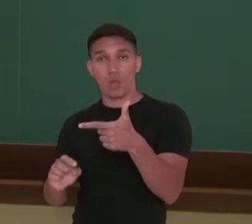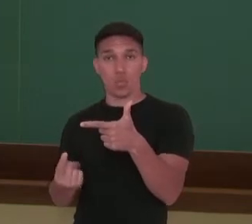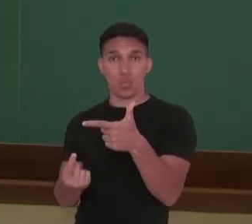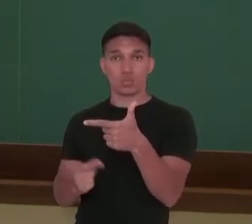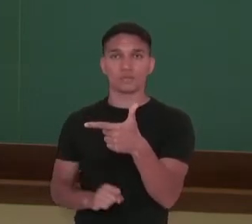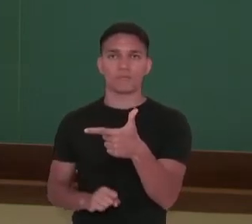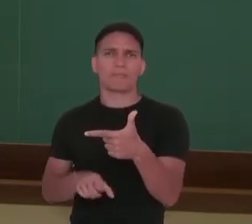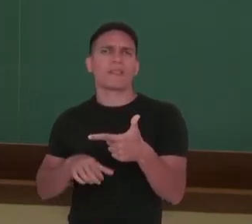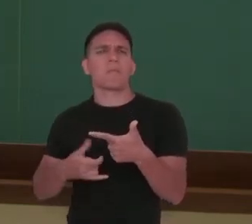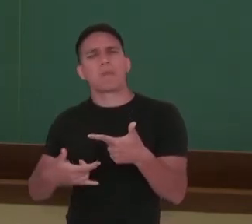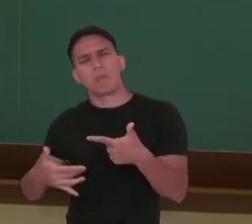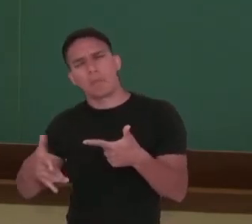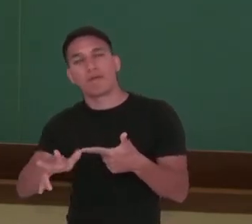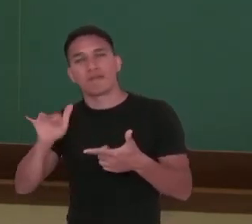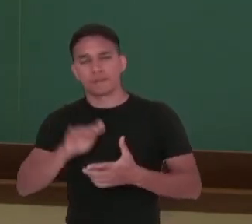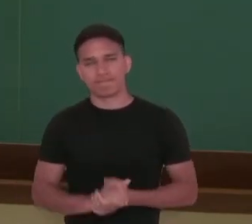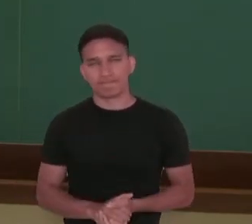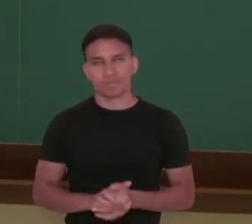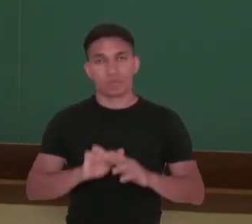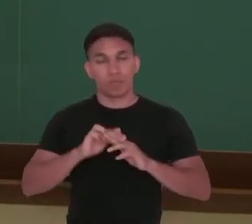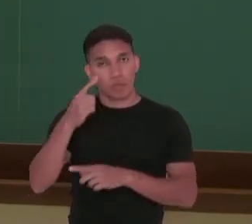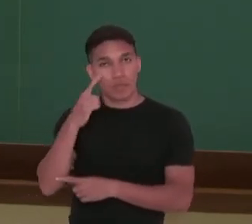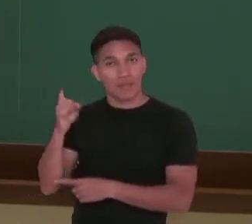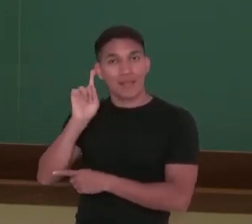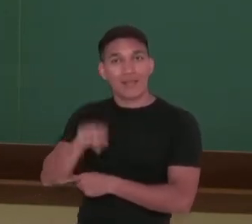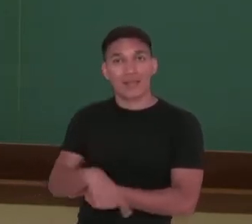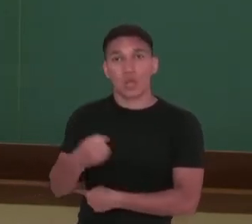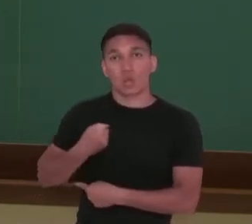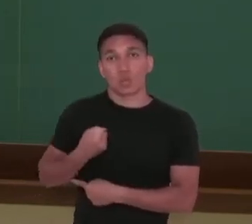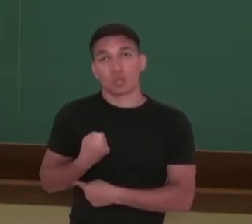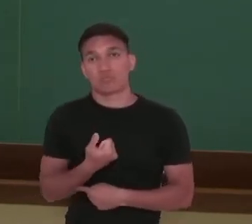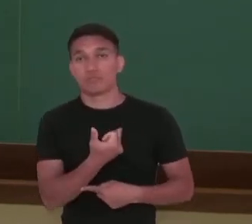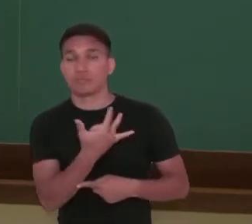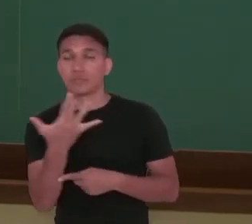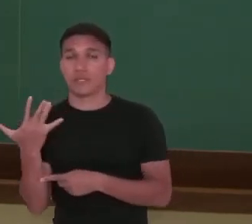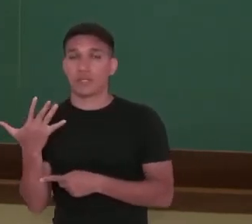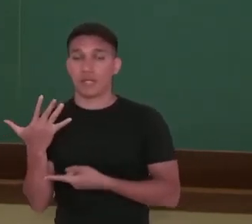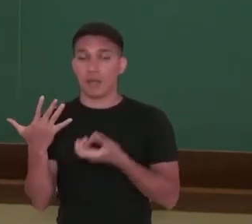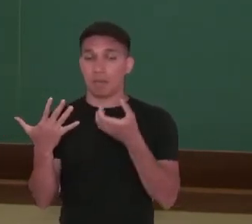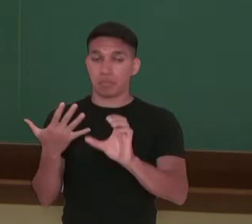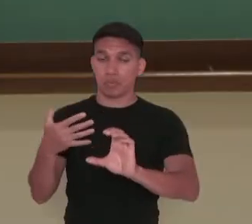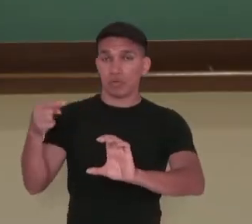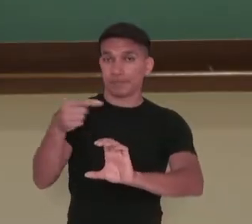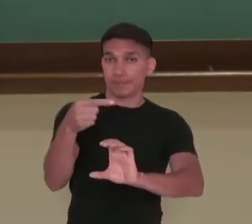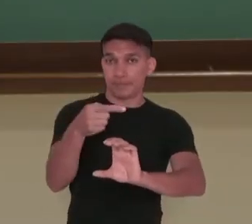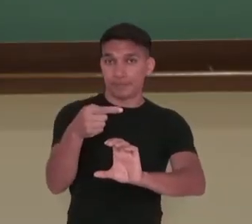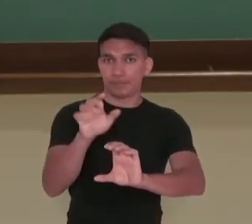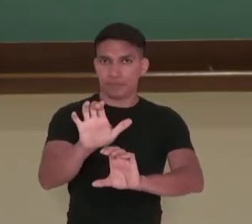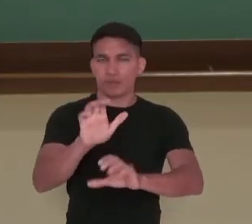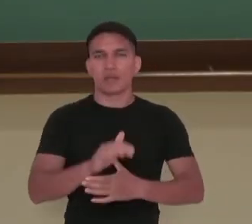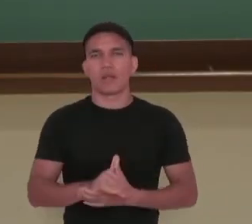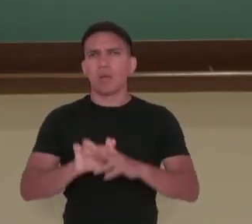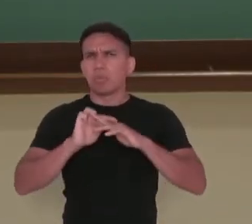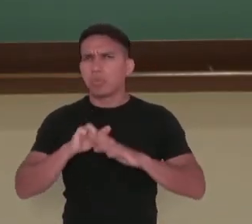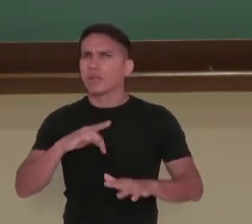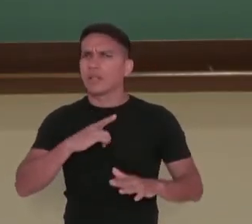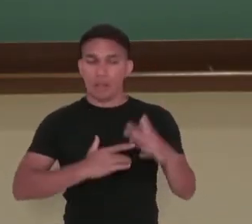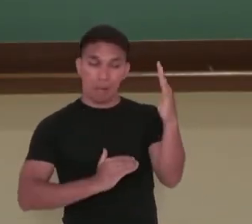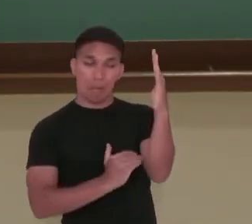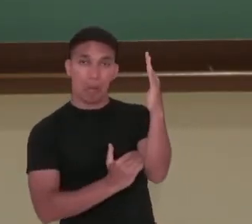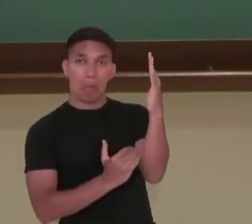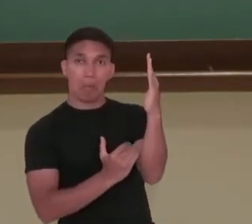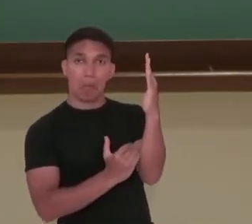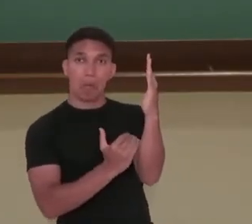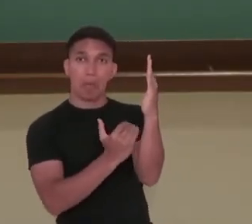0,001. E assim por diante. Então, esses são os números negativos. Então, repare bem. A ordem de grandeza é um valor